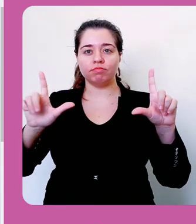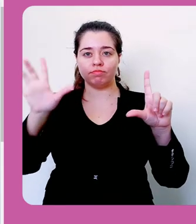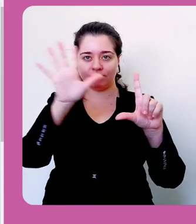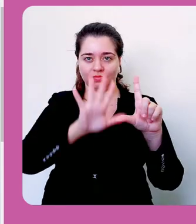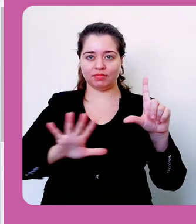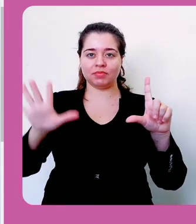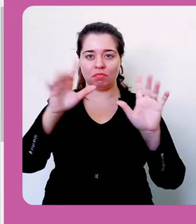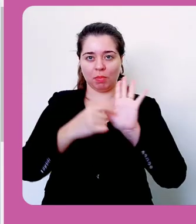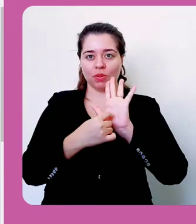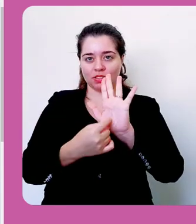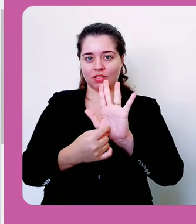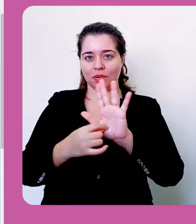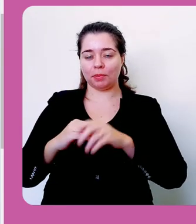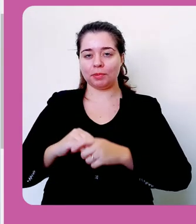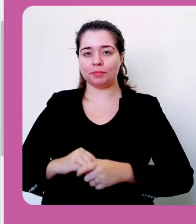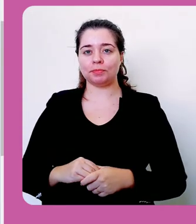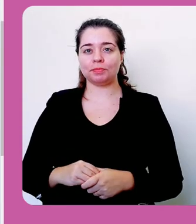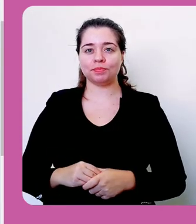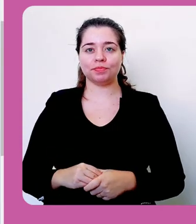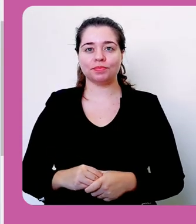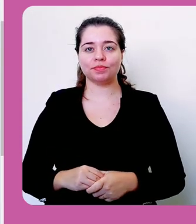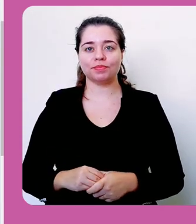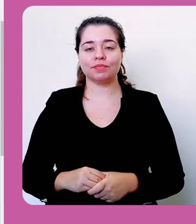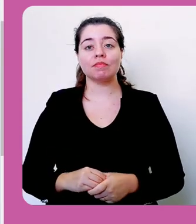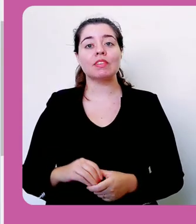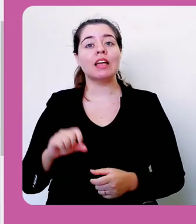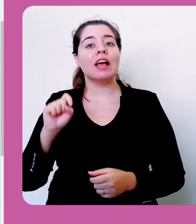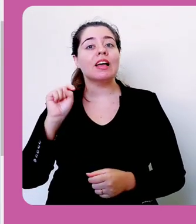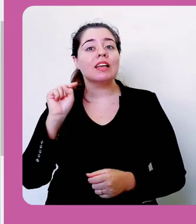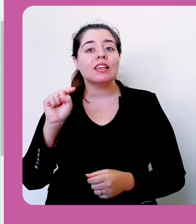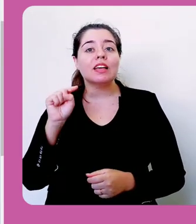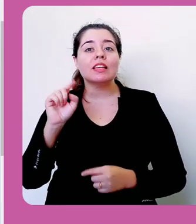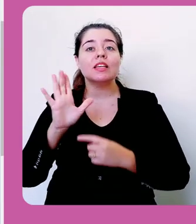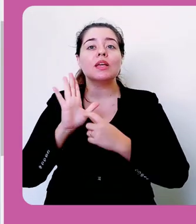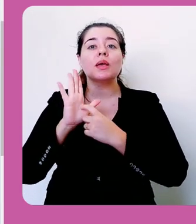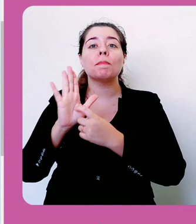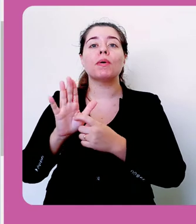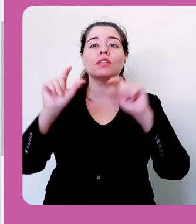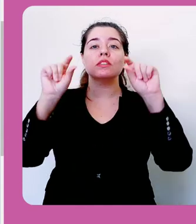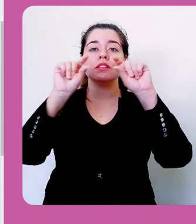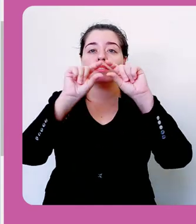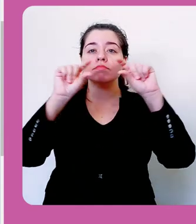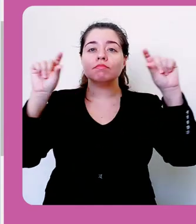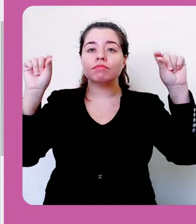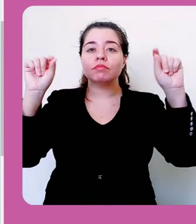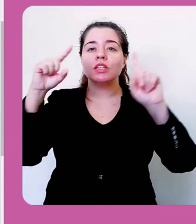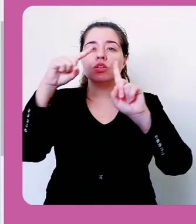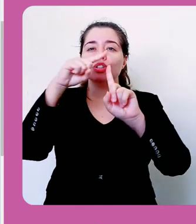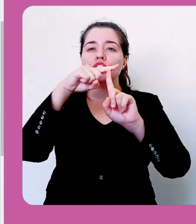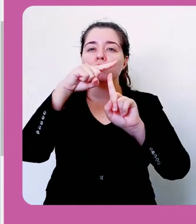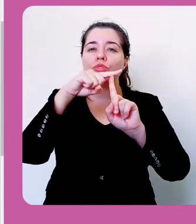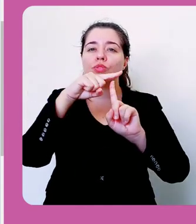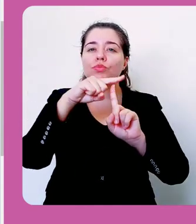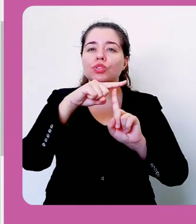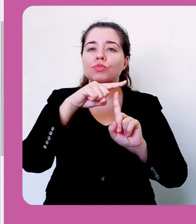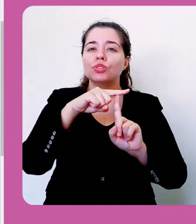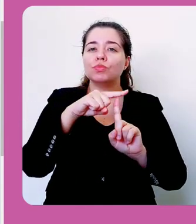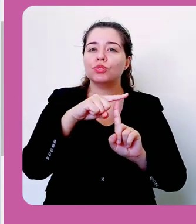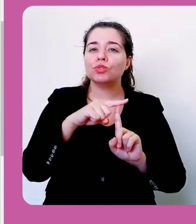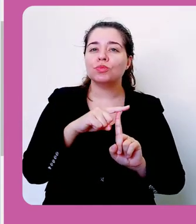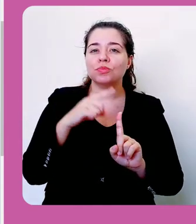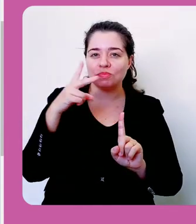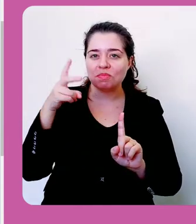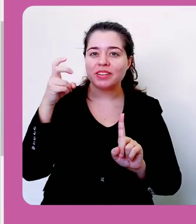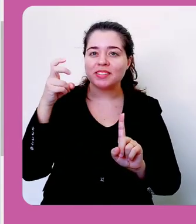Demonstração, e aqui vai aparecer, ó, no status os tipos. Tá vendo?